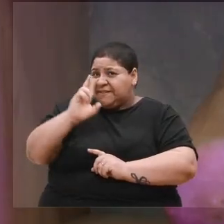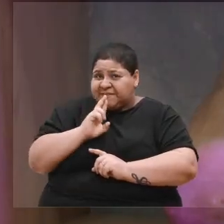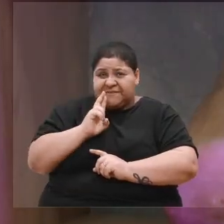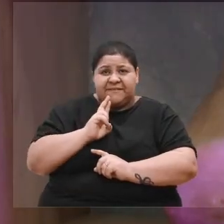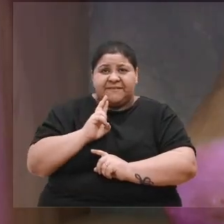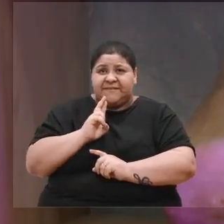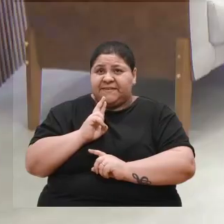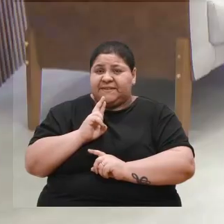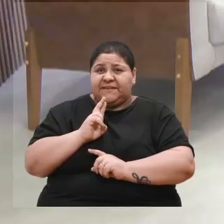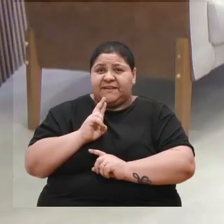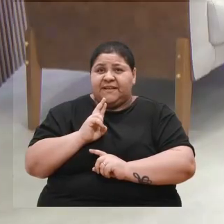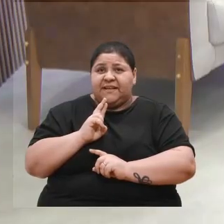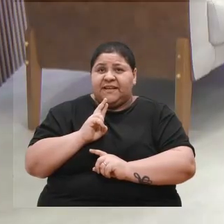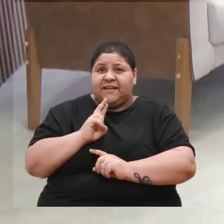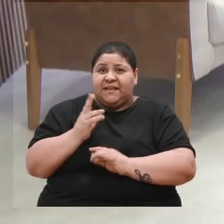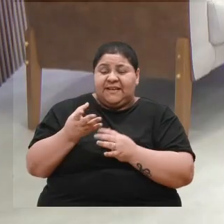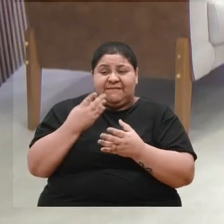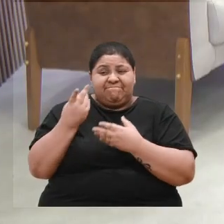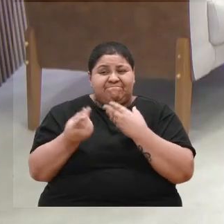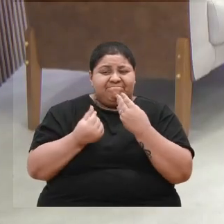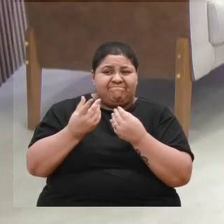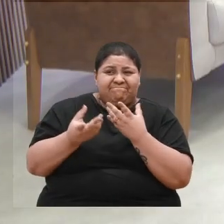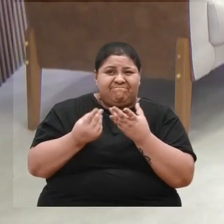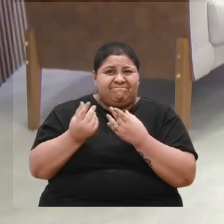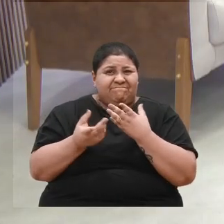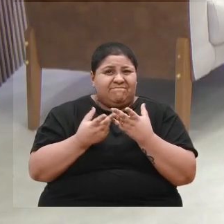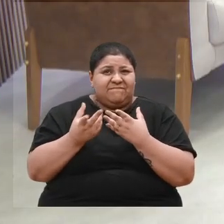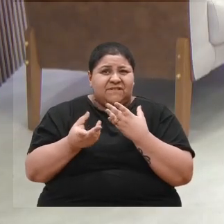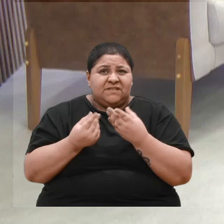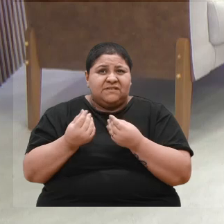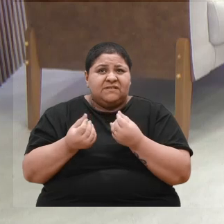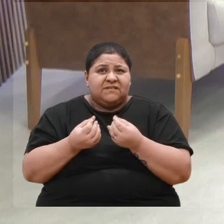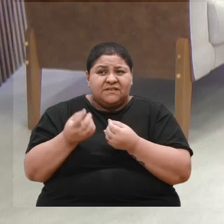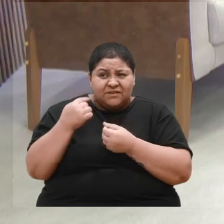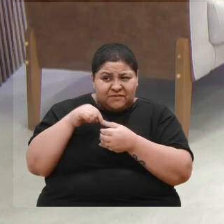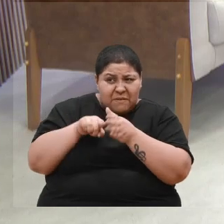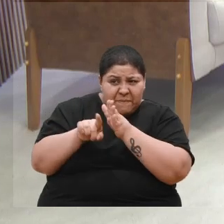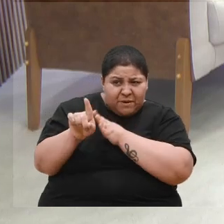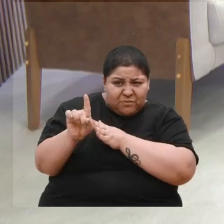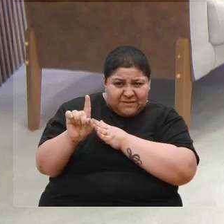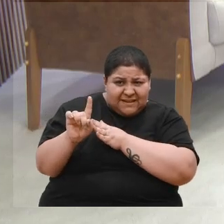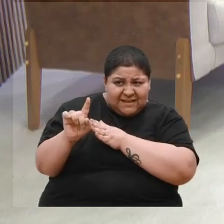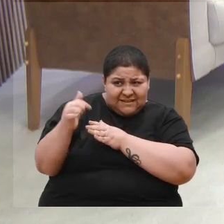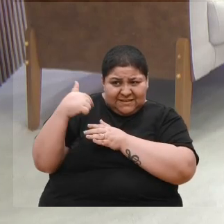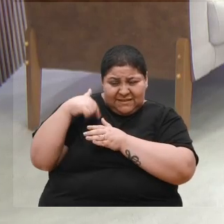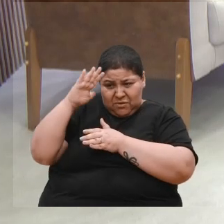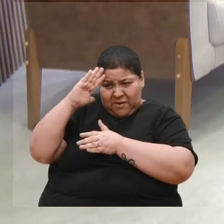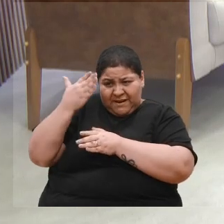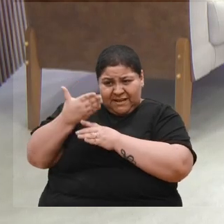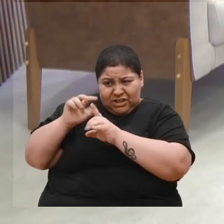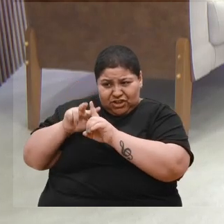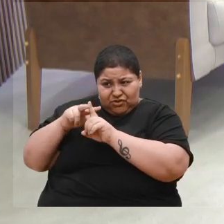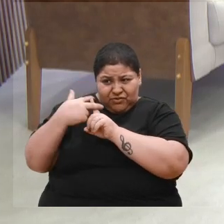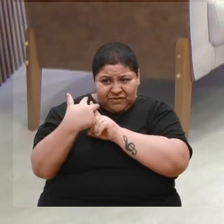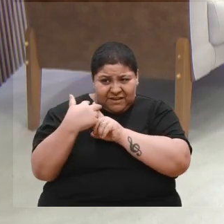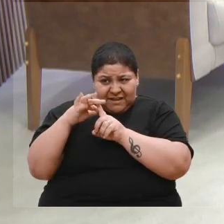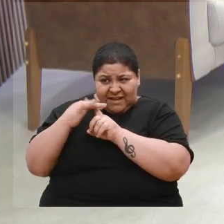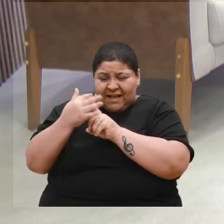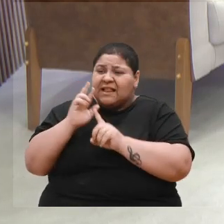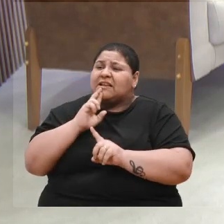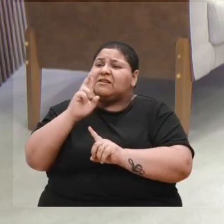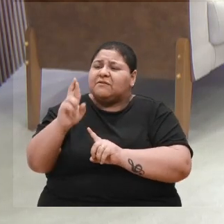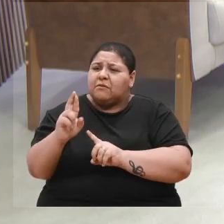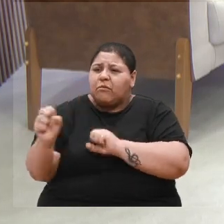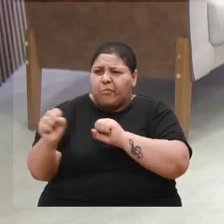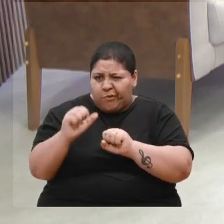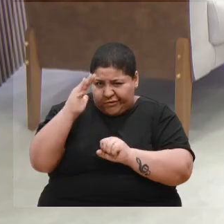dela que ela... assim, dá pra ler que ela tá meio assim, tá, mas, né, vai mesmo me questionar isso, né? E ela responde dizendo, tá,